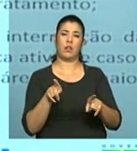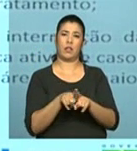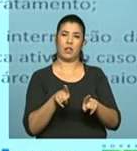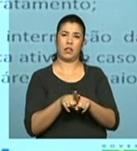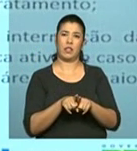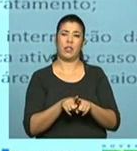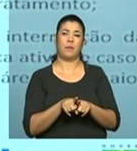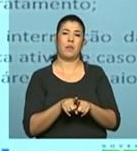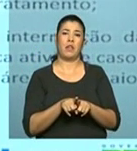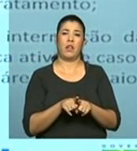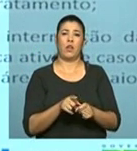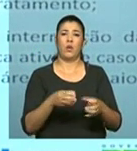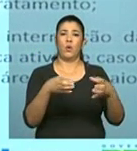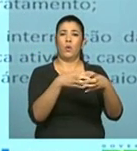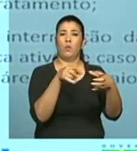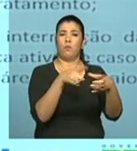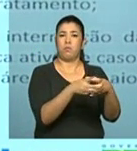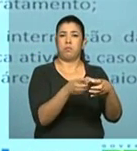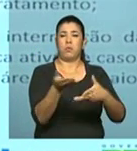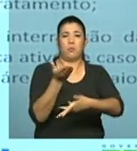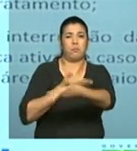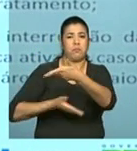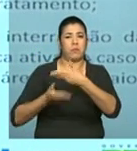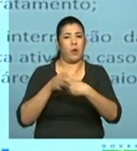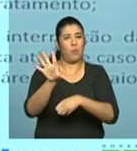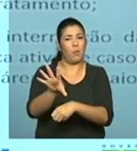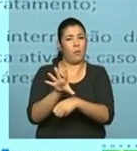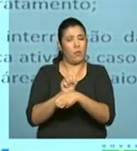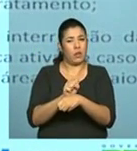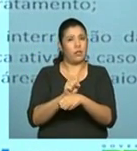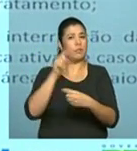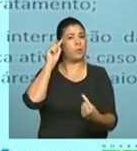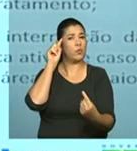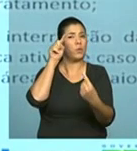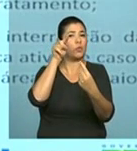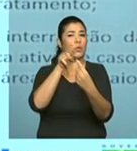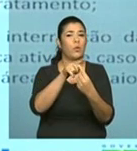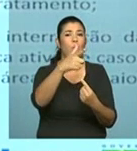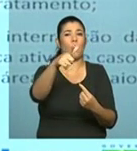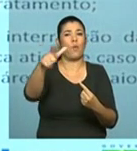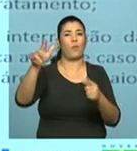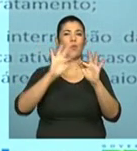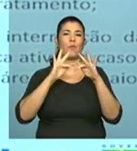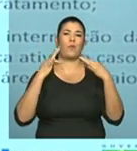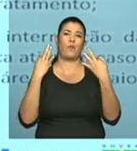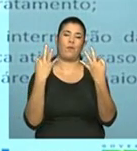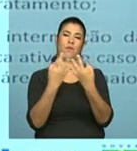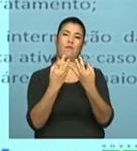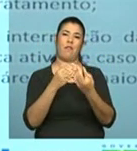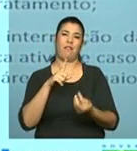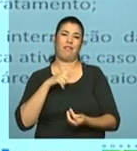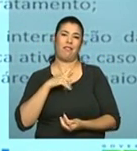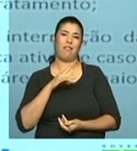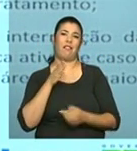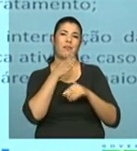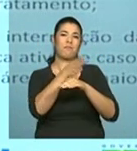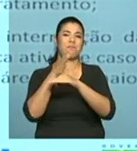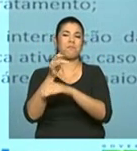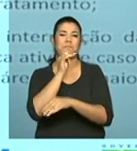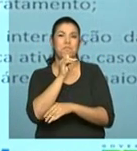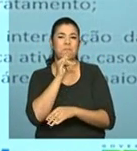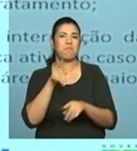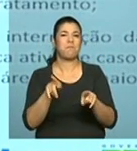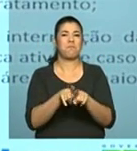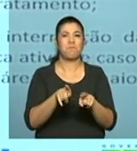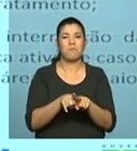de transmissão, justamente porque alcançou um maior número de famílias e de pessoas